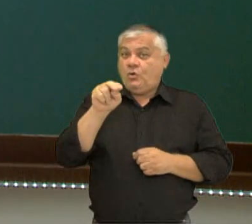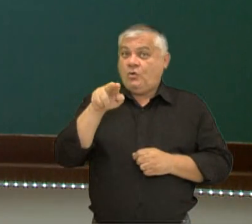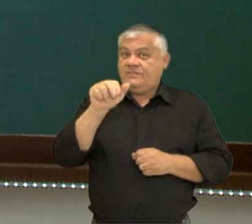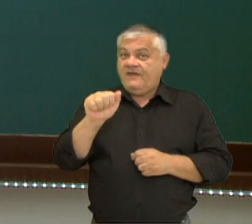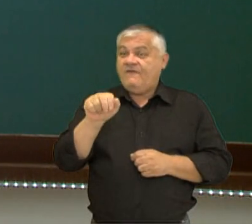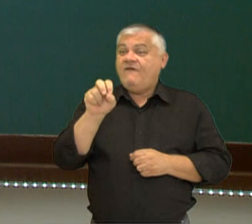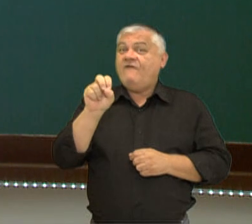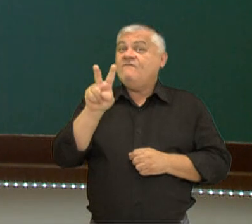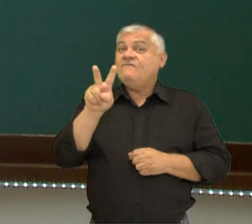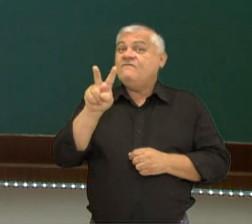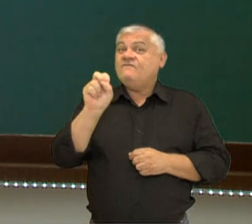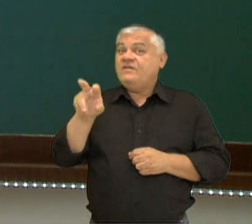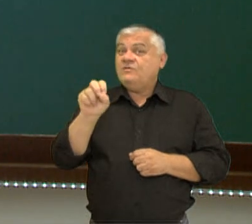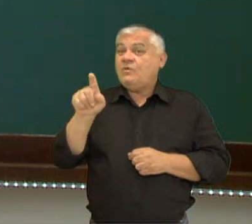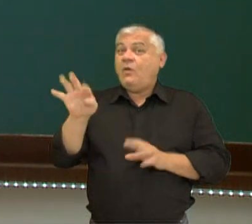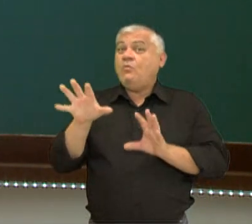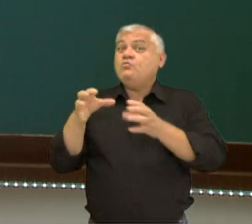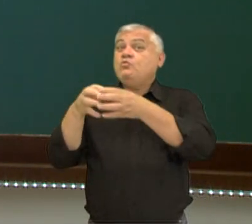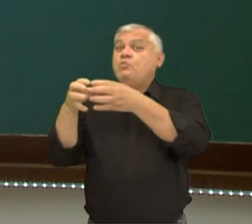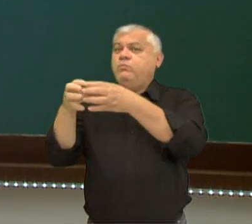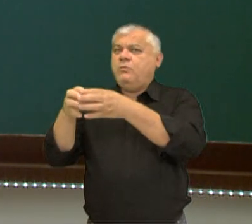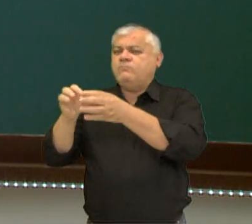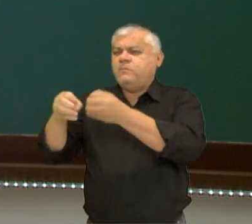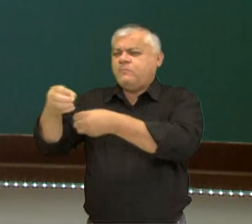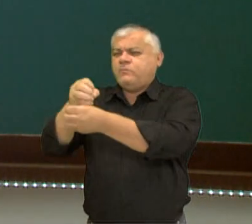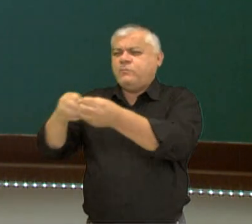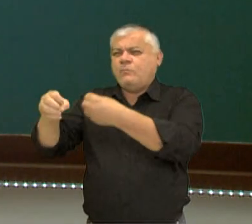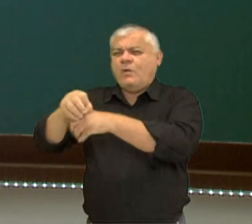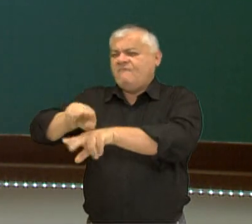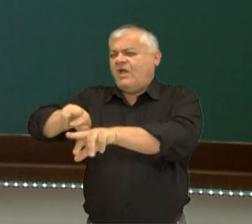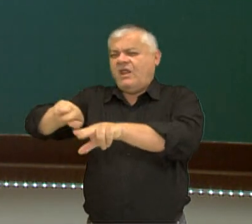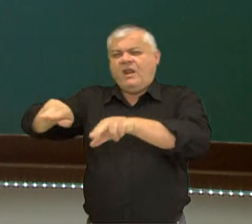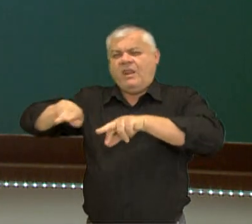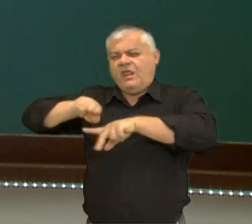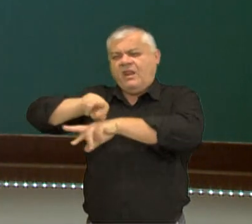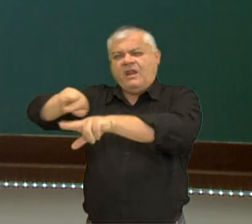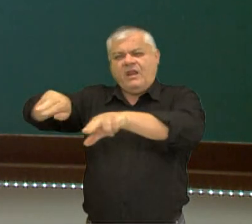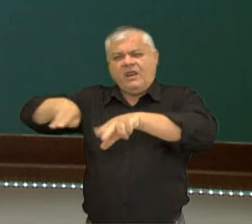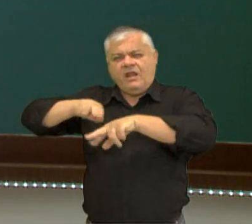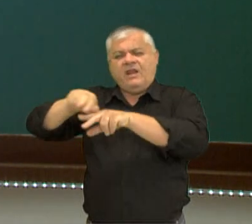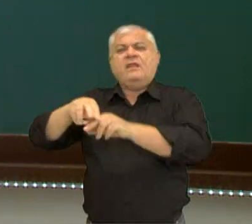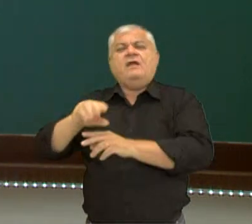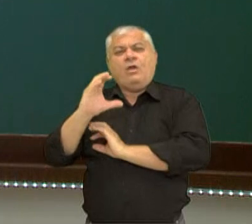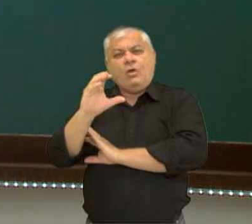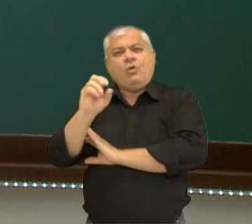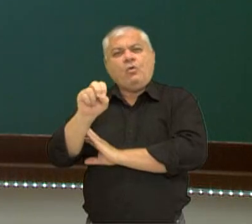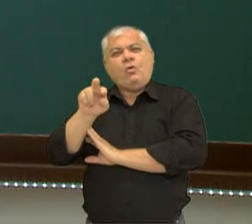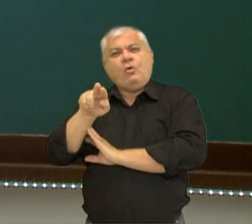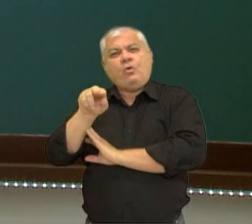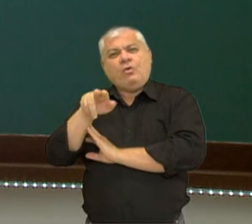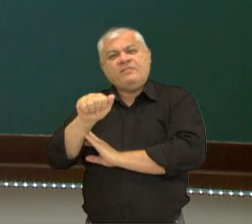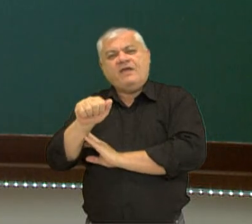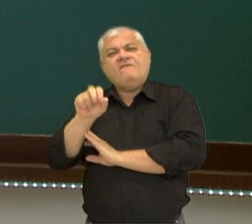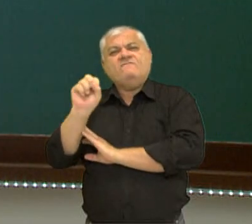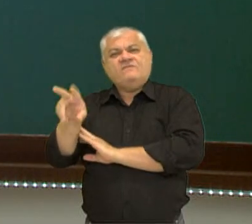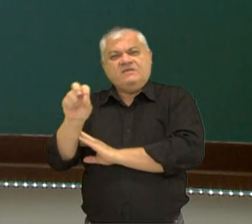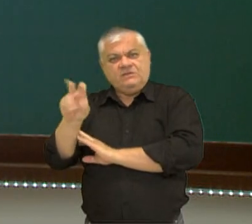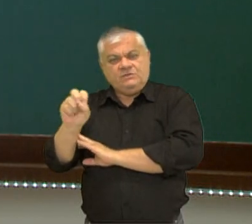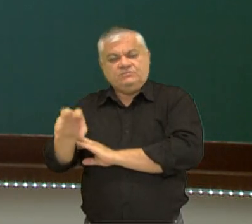nome dado a um grupo de vírus, tá? Então existem vários tipos de coronavírus com características